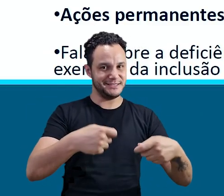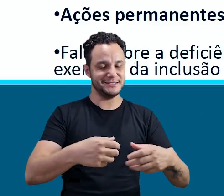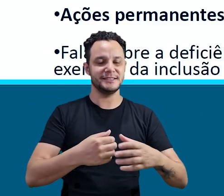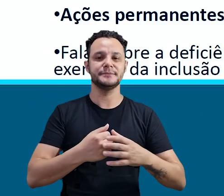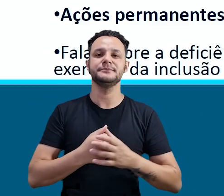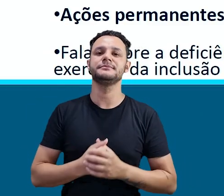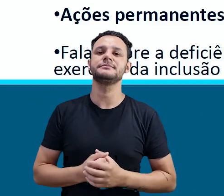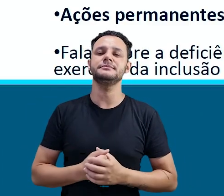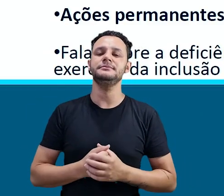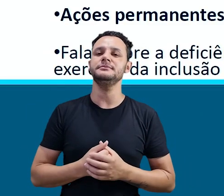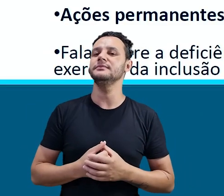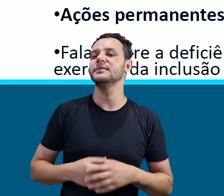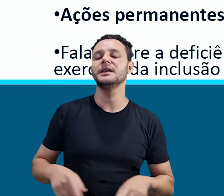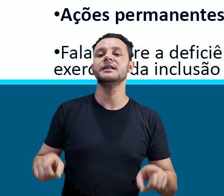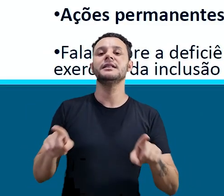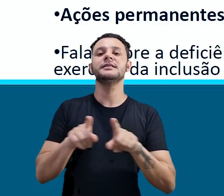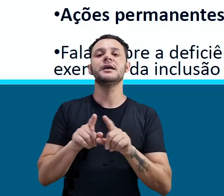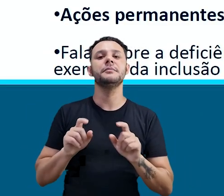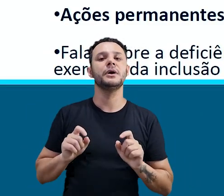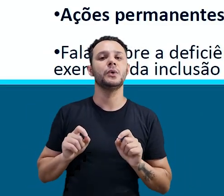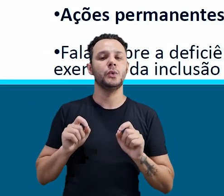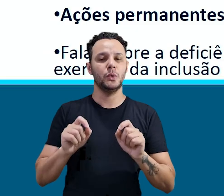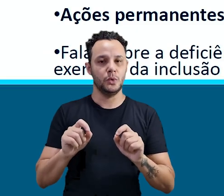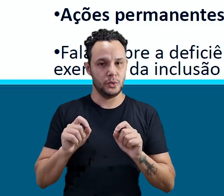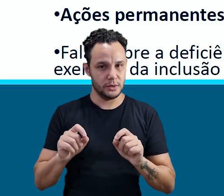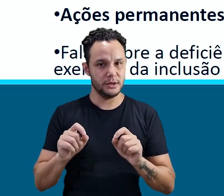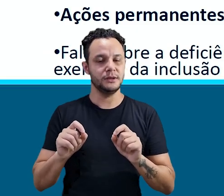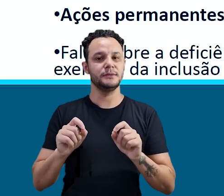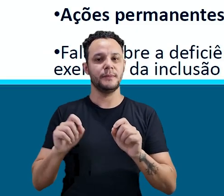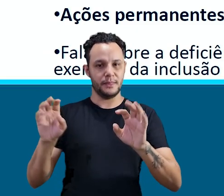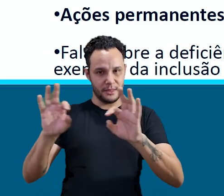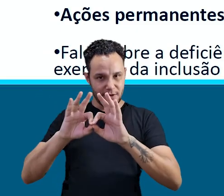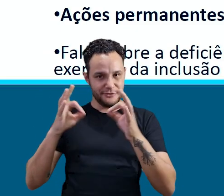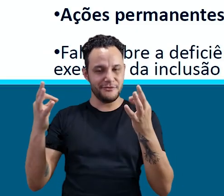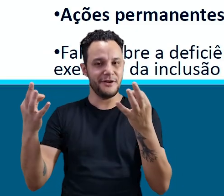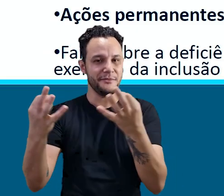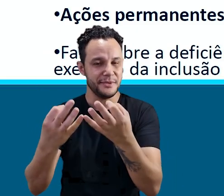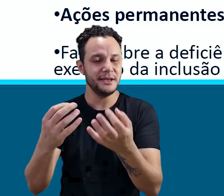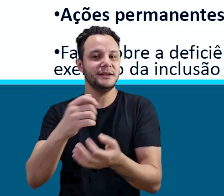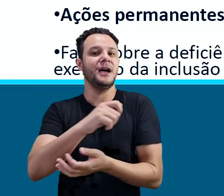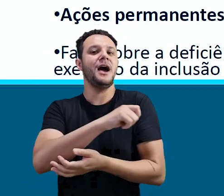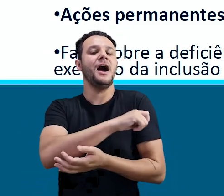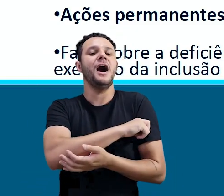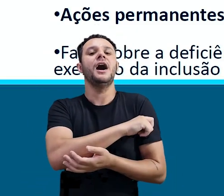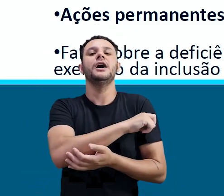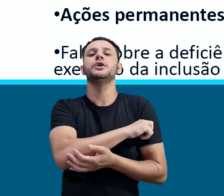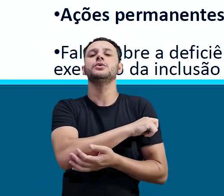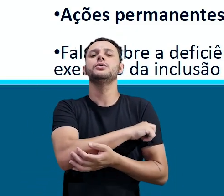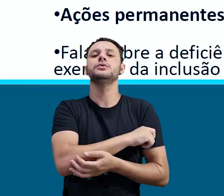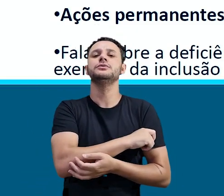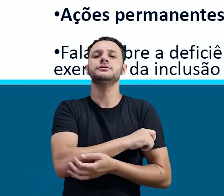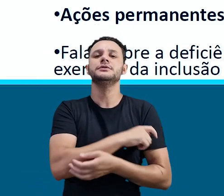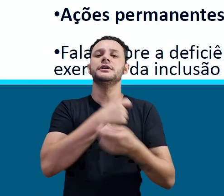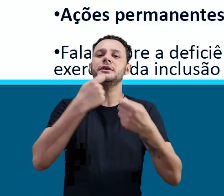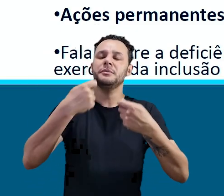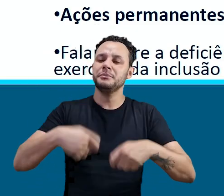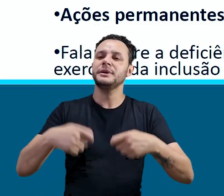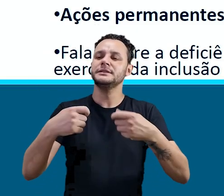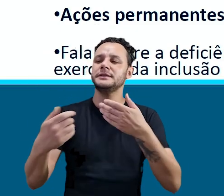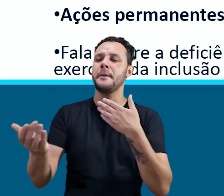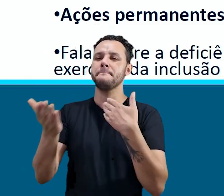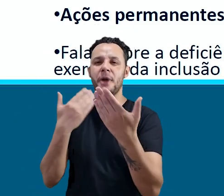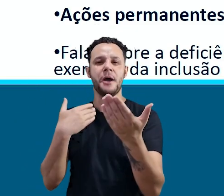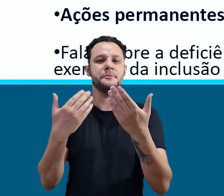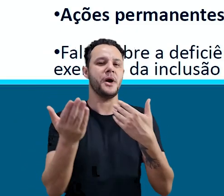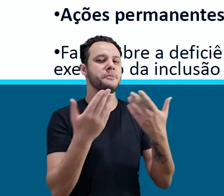AE, né? E a gente precisa também de ações permanentes entre os estudantes e a família, que é aquilo que eu dizia agora há pouco. A gente